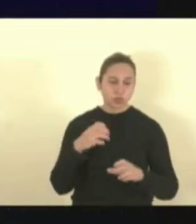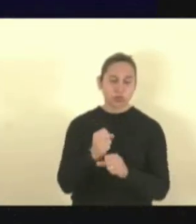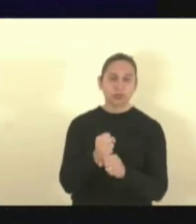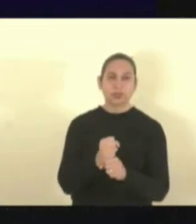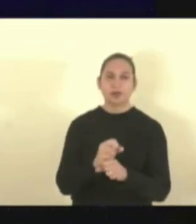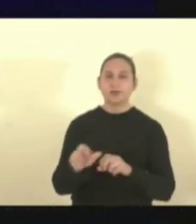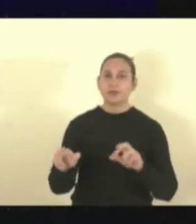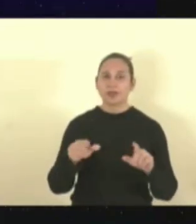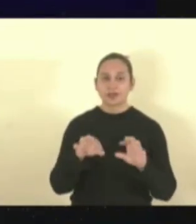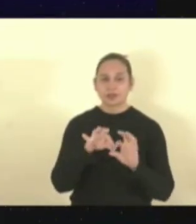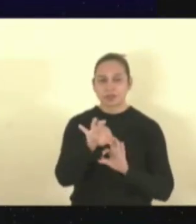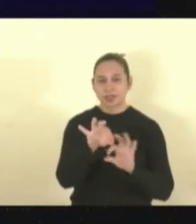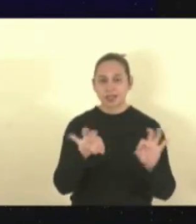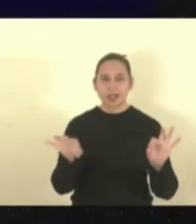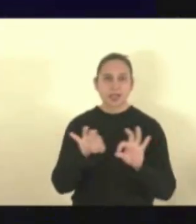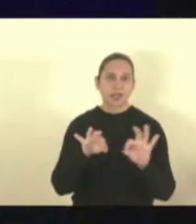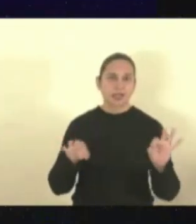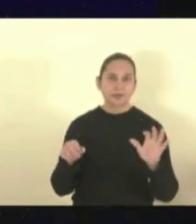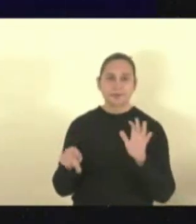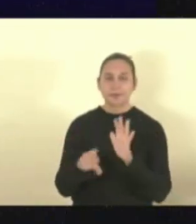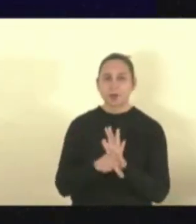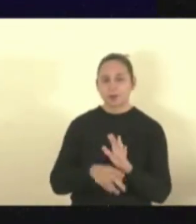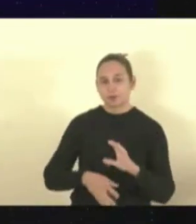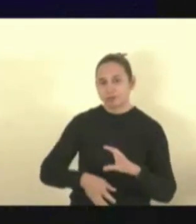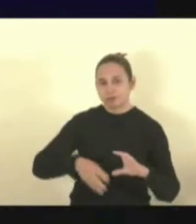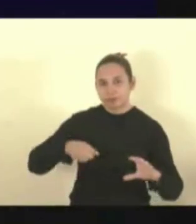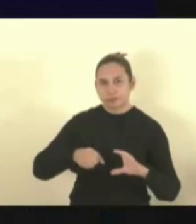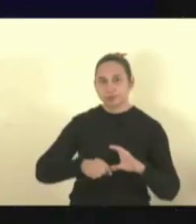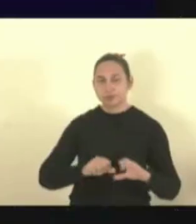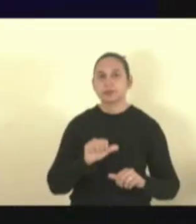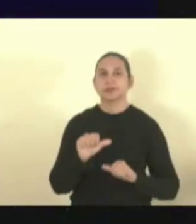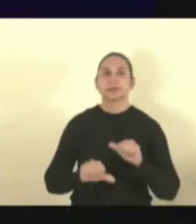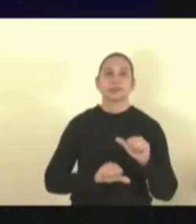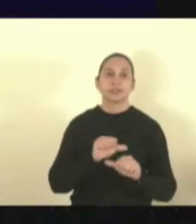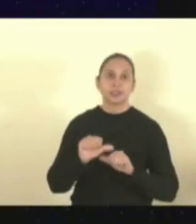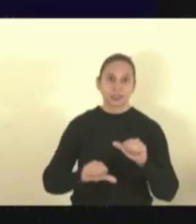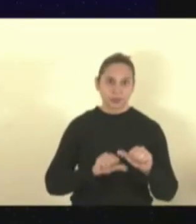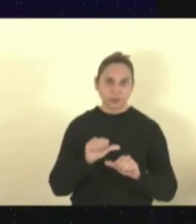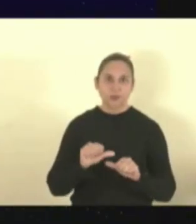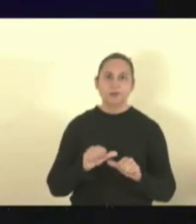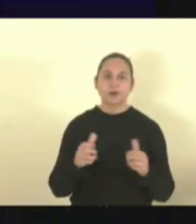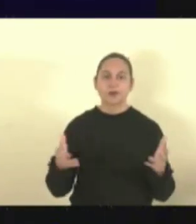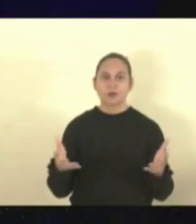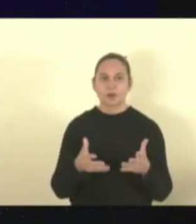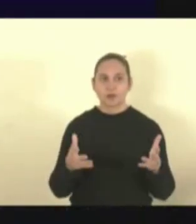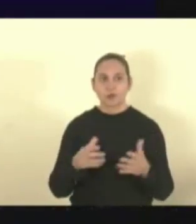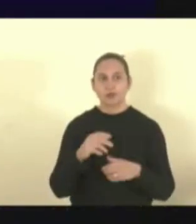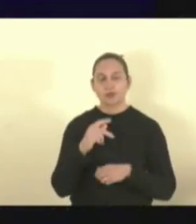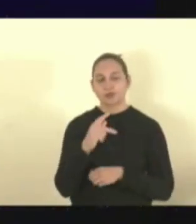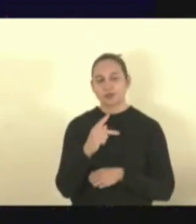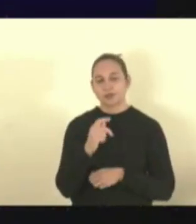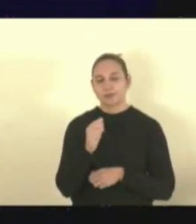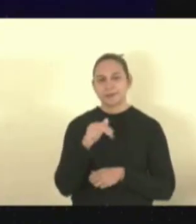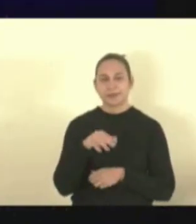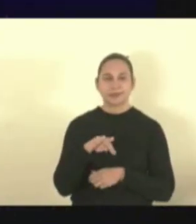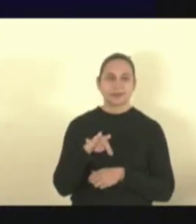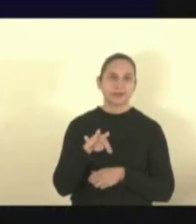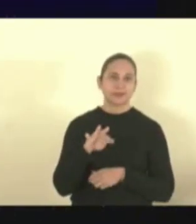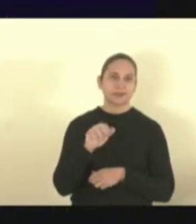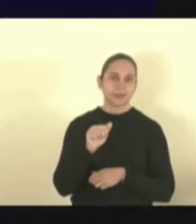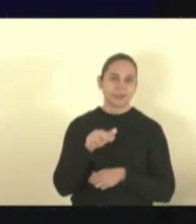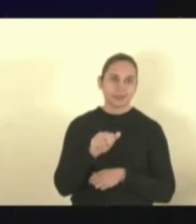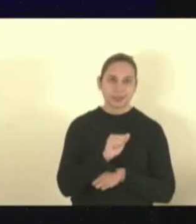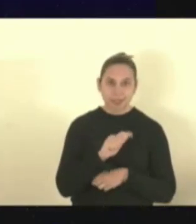de quilômetros de canais de drenagem, para justamente converter o grande Pantanal do sudeste do Brasil e converter essas áreas